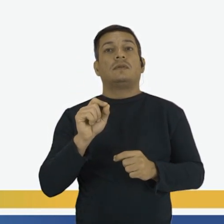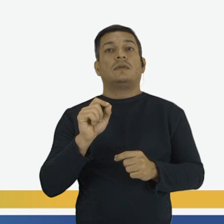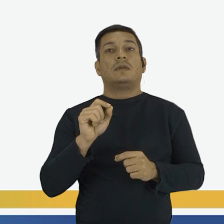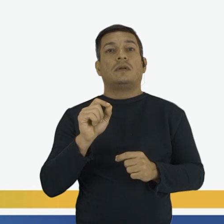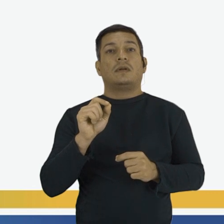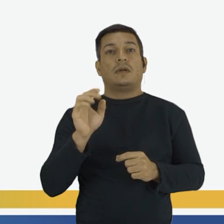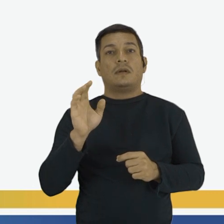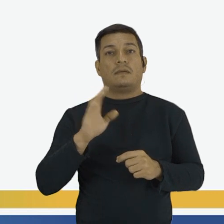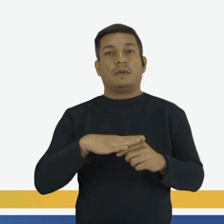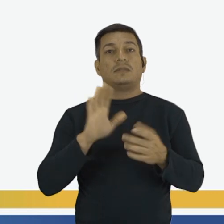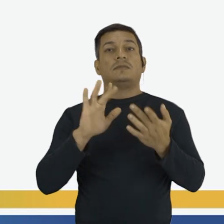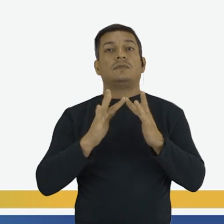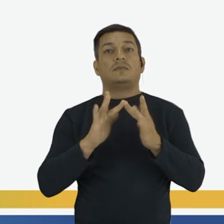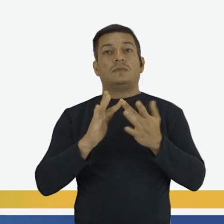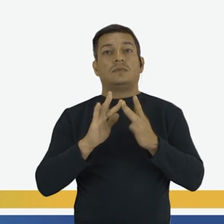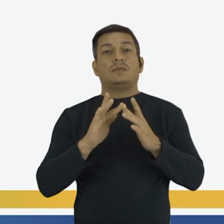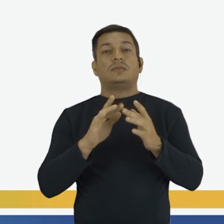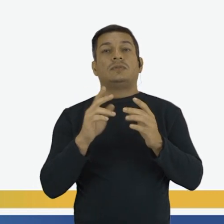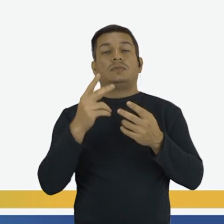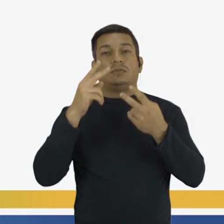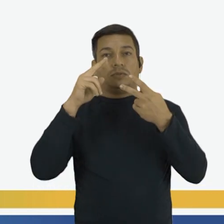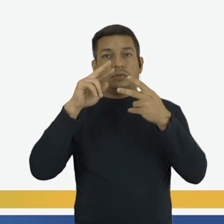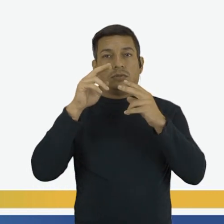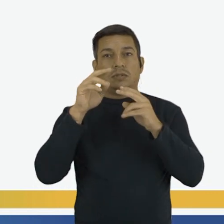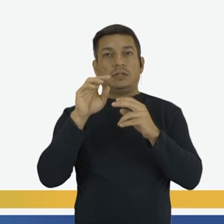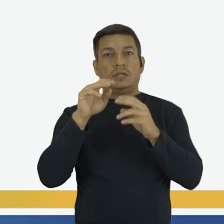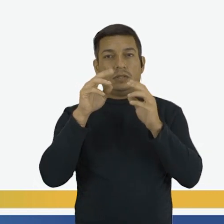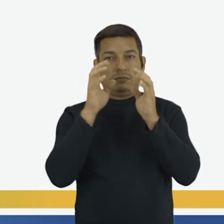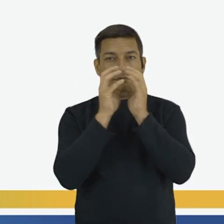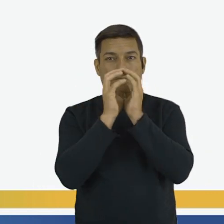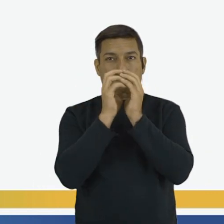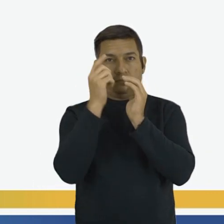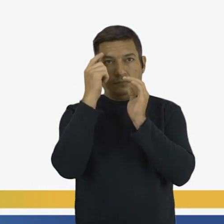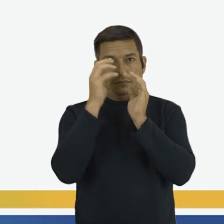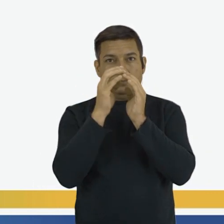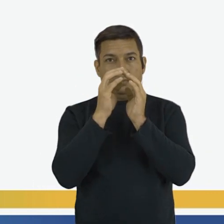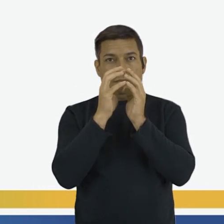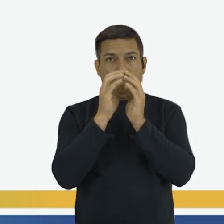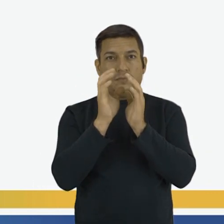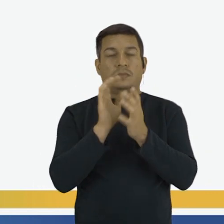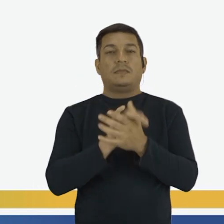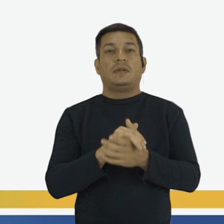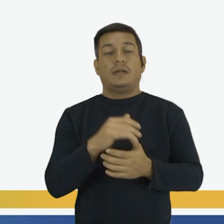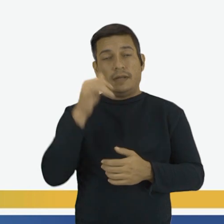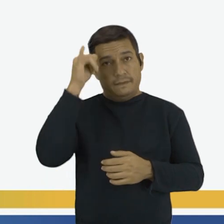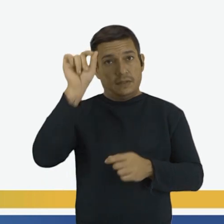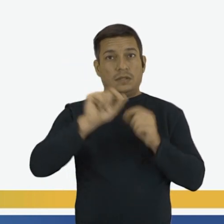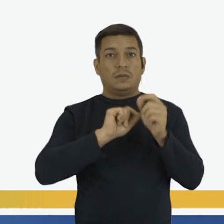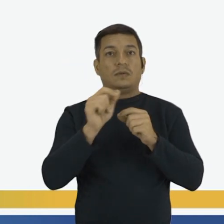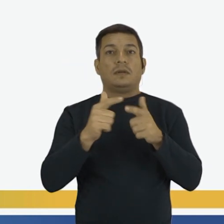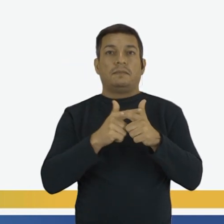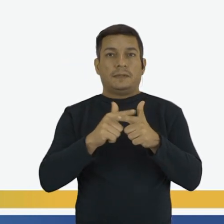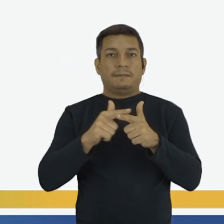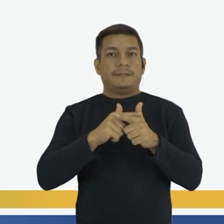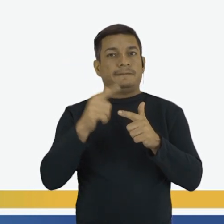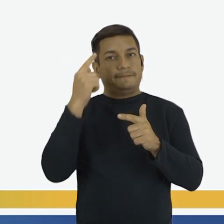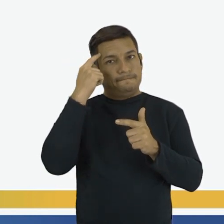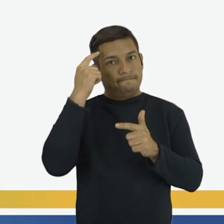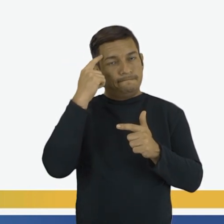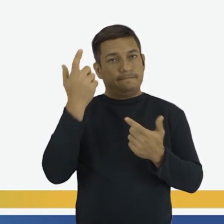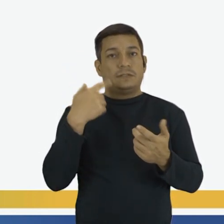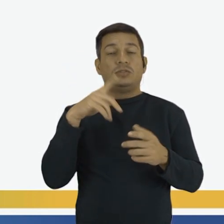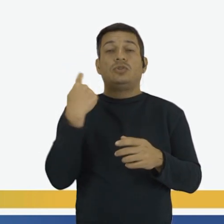a interconexão de neurônios, impedindo a demência precoce, né? Então, a gente vai memorizar,